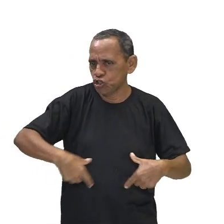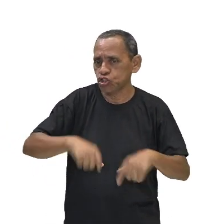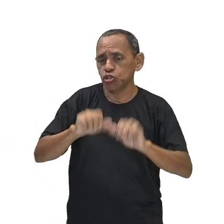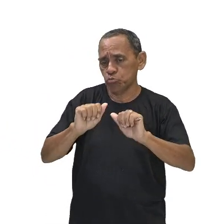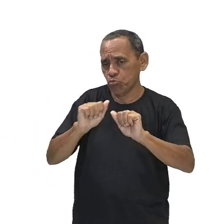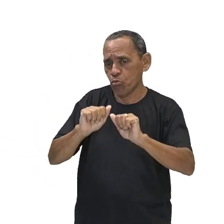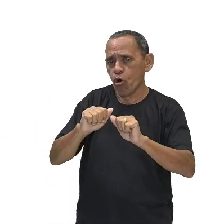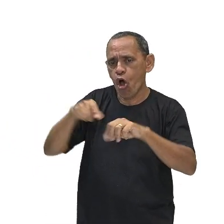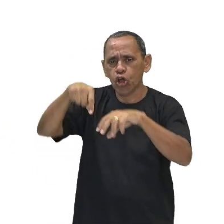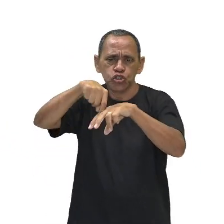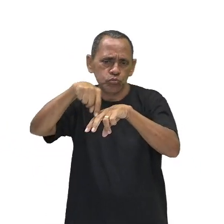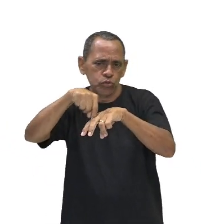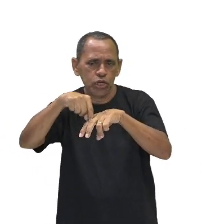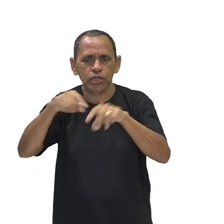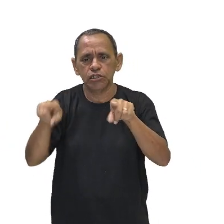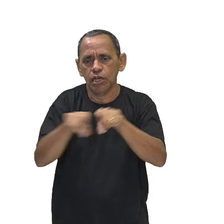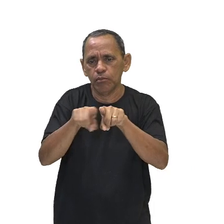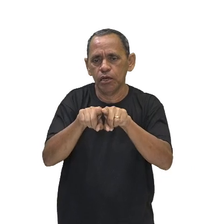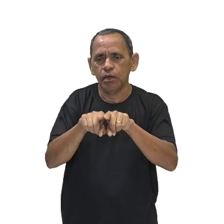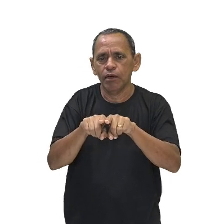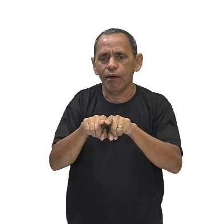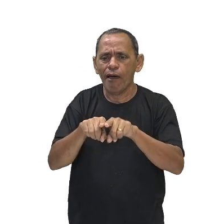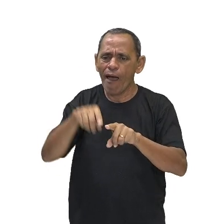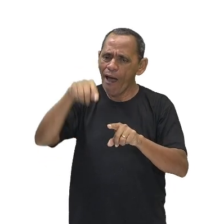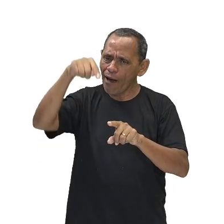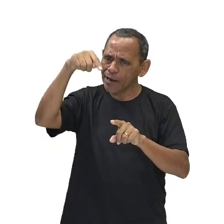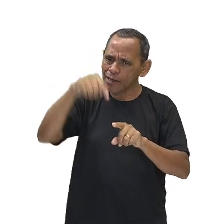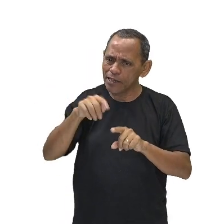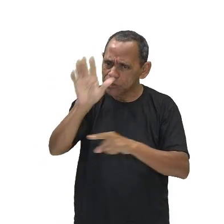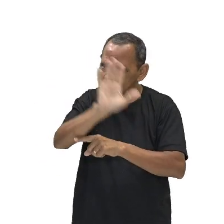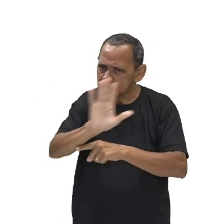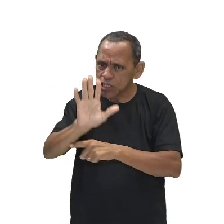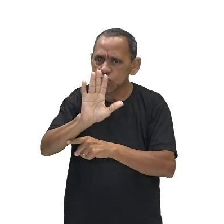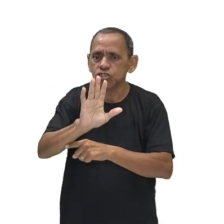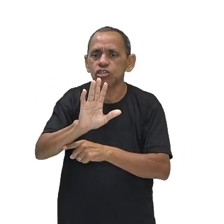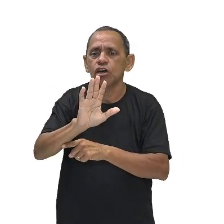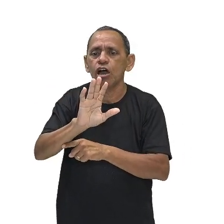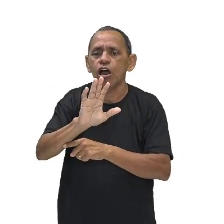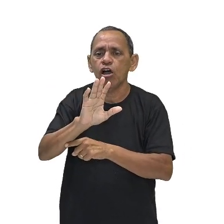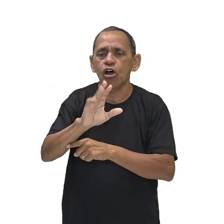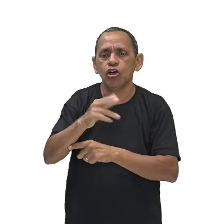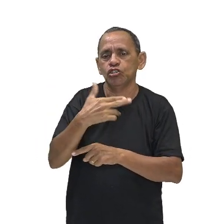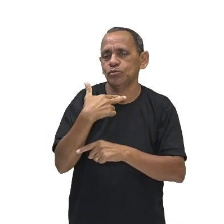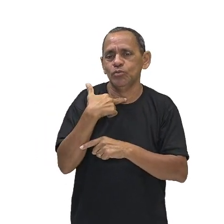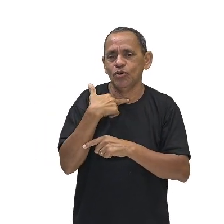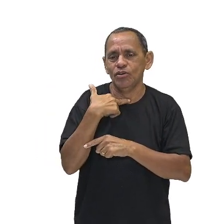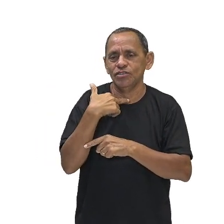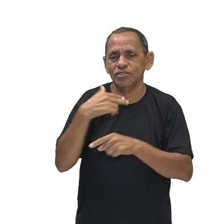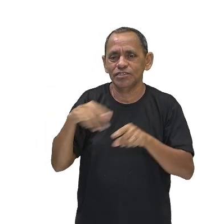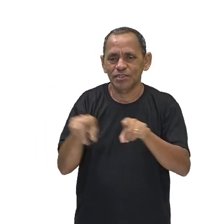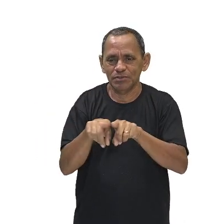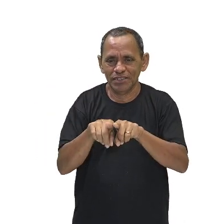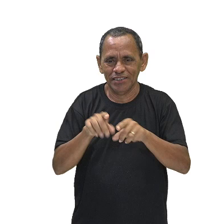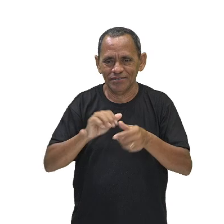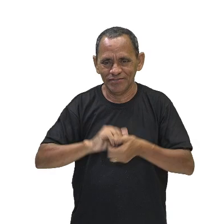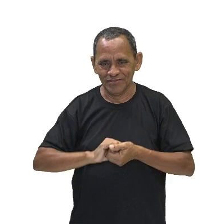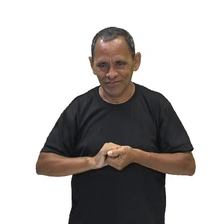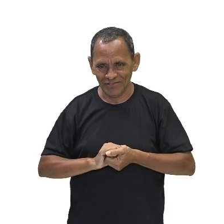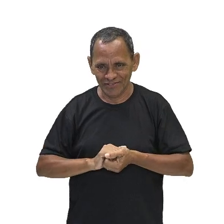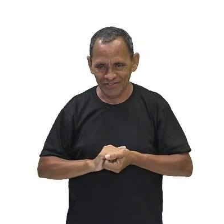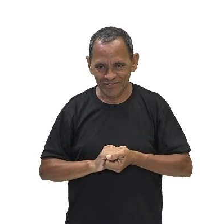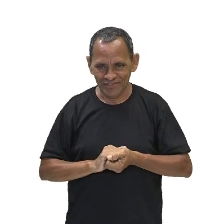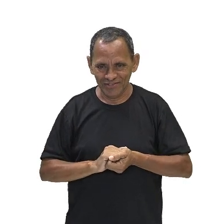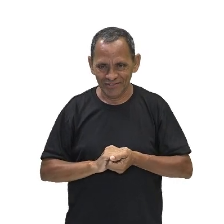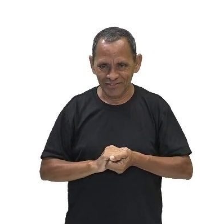nossa Amazônia, que é muito quente, não pode. Outro fato social, uma instituição que assim é